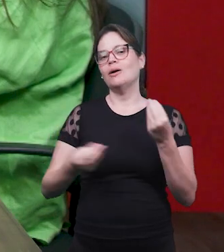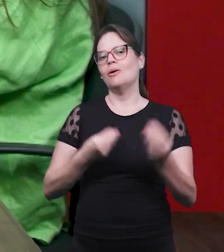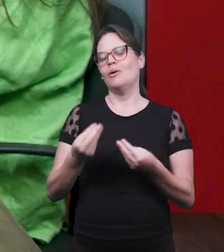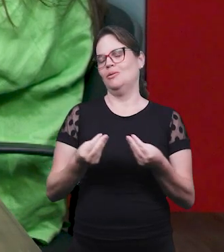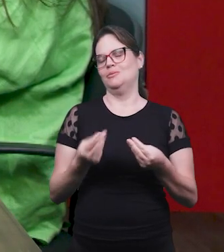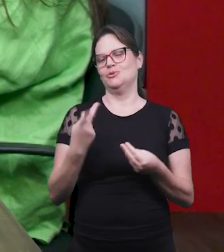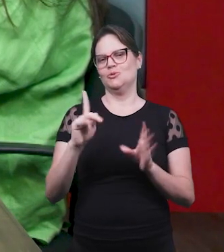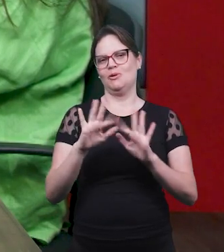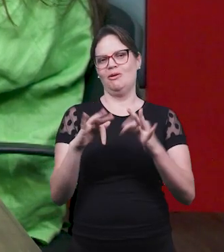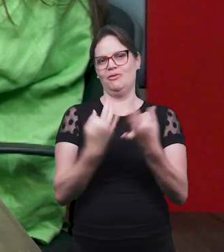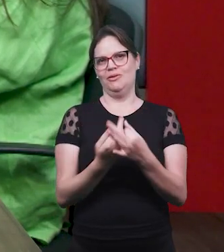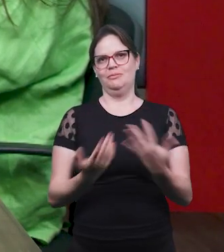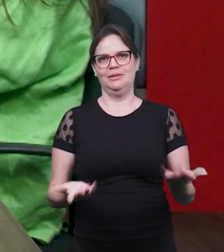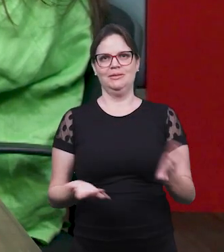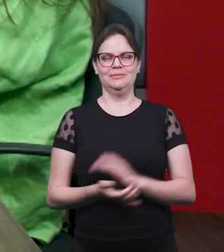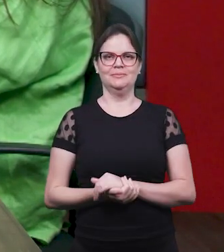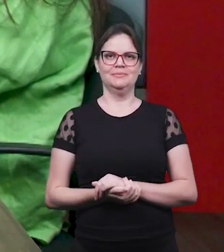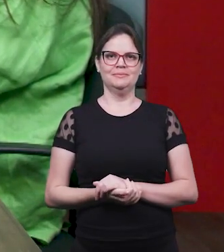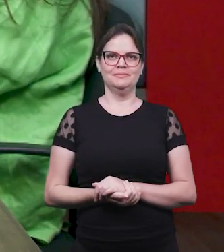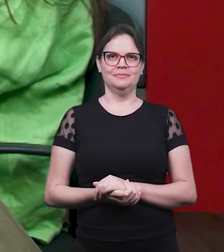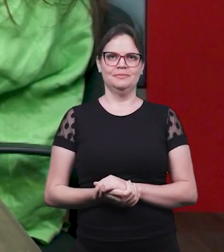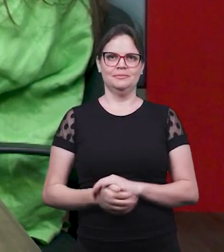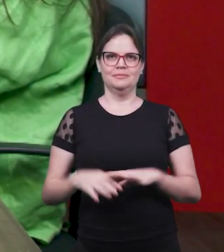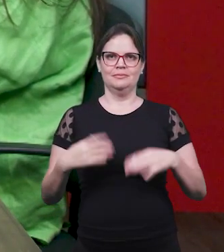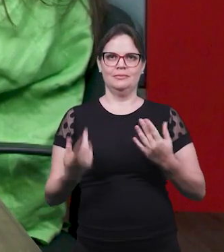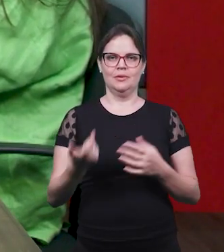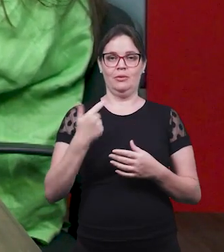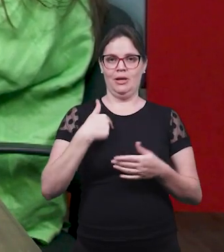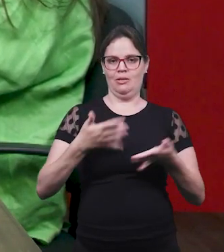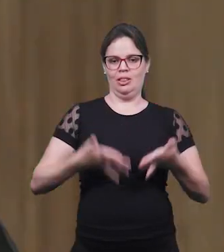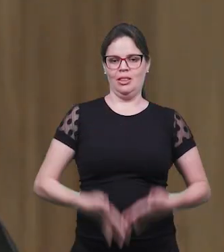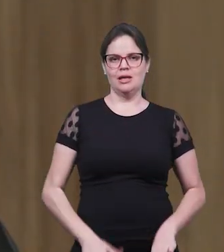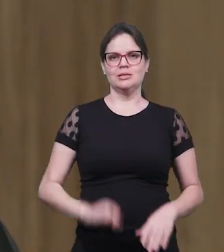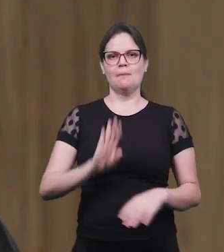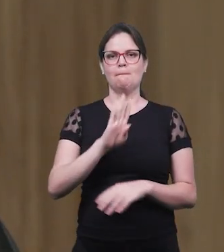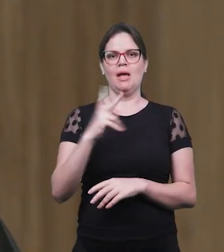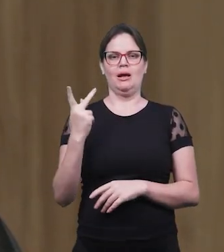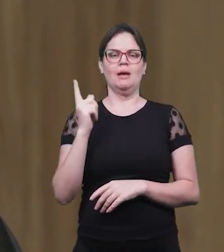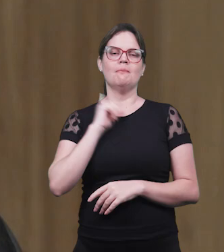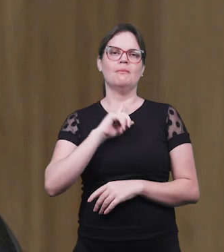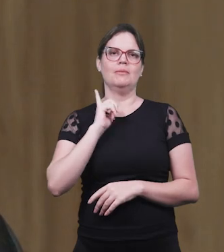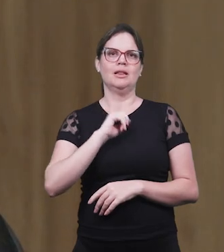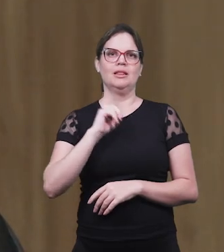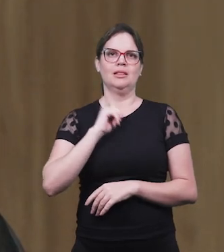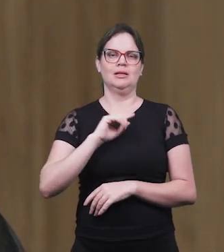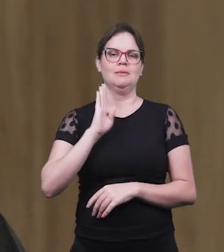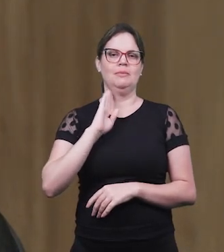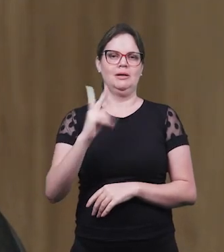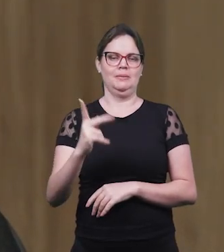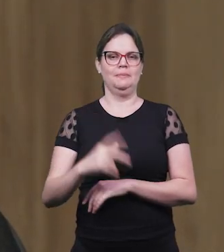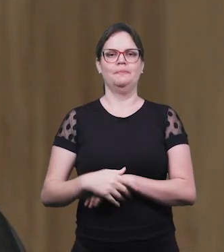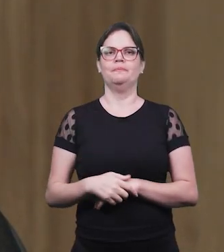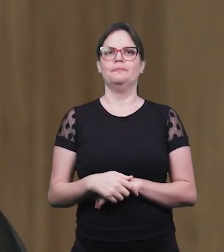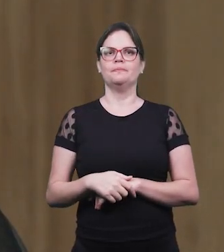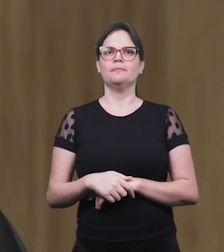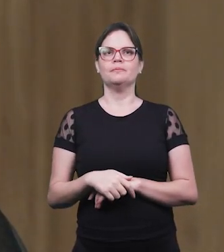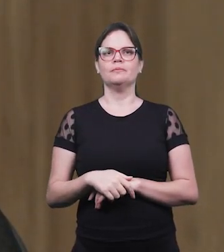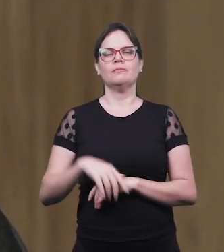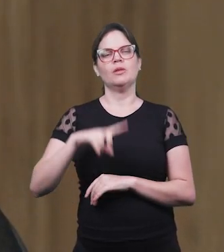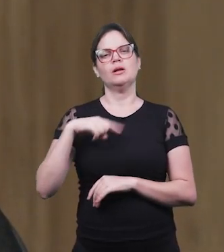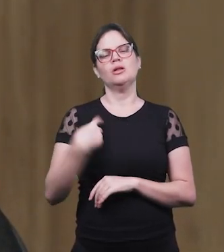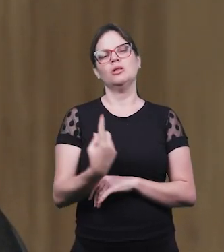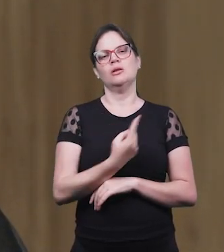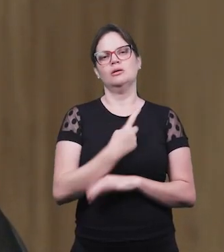a sua infância? Então, eu nasci em Belo Horizonte, Minas Gerais. E nós éramos